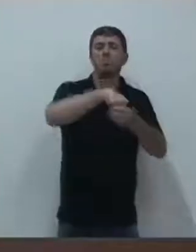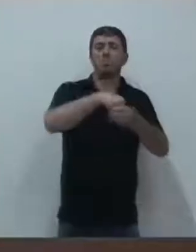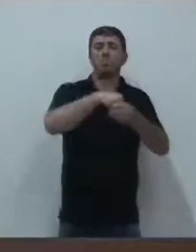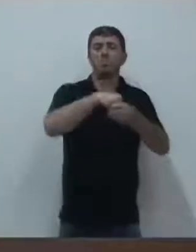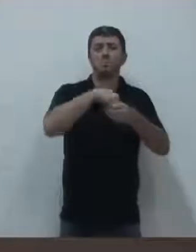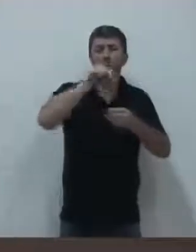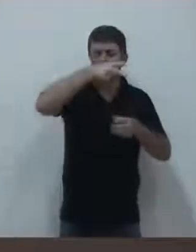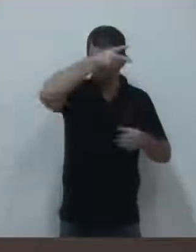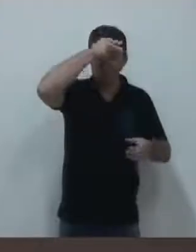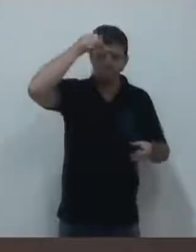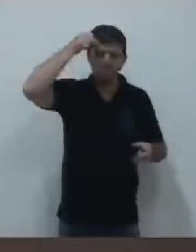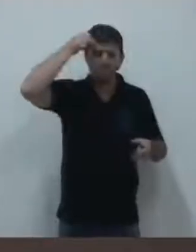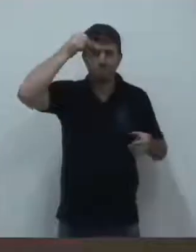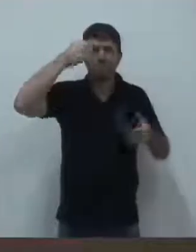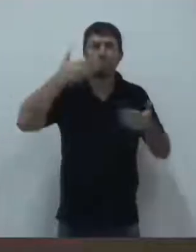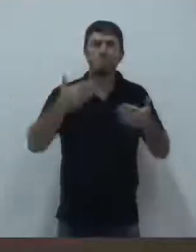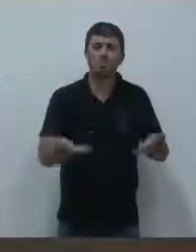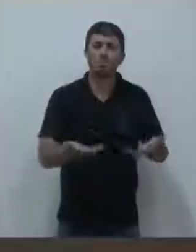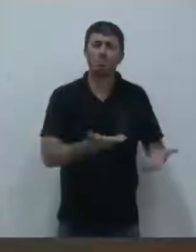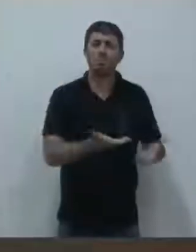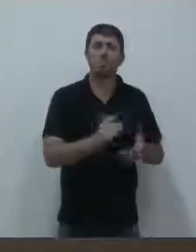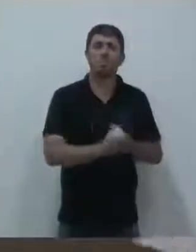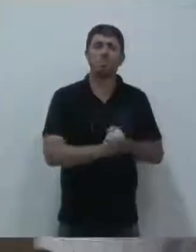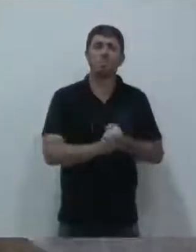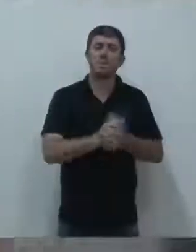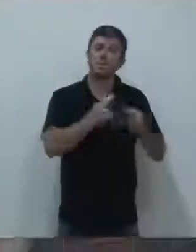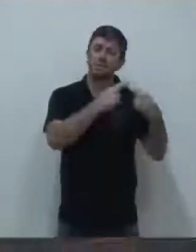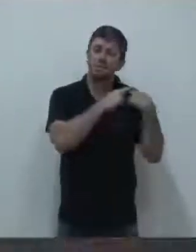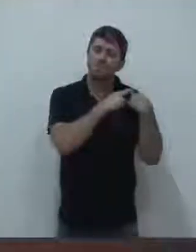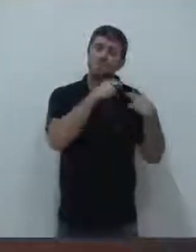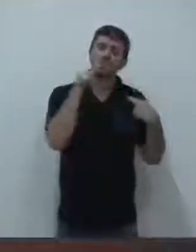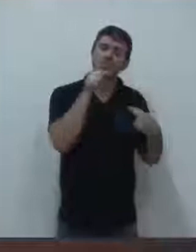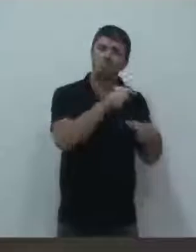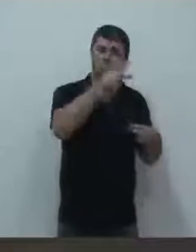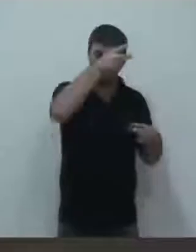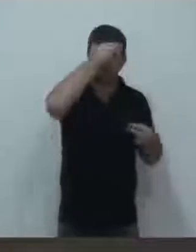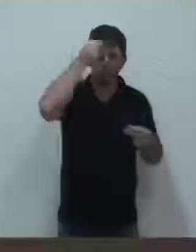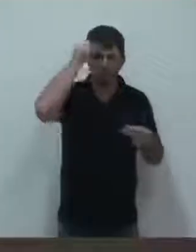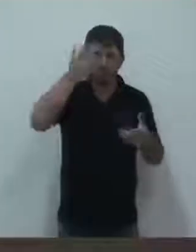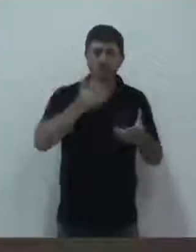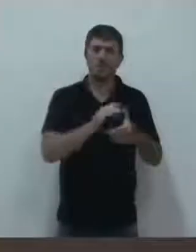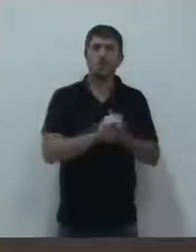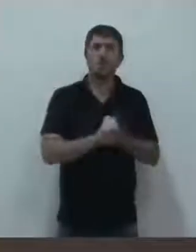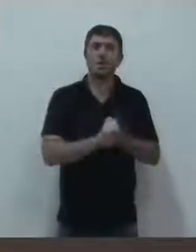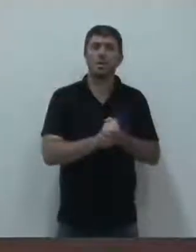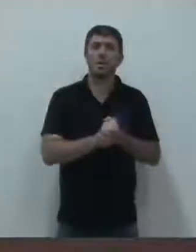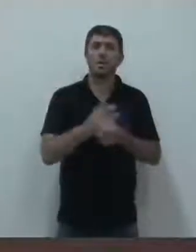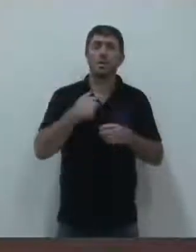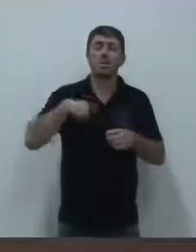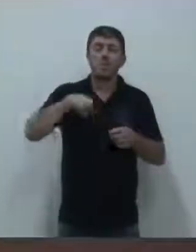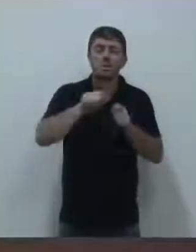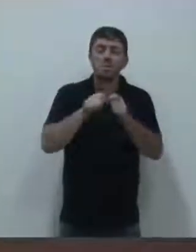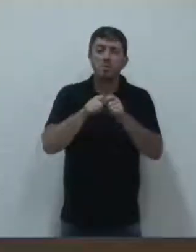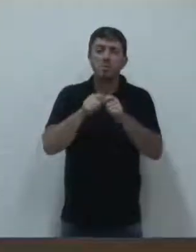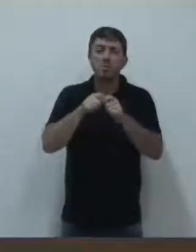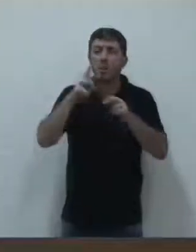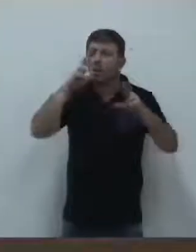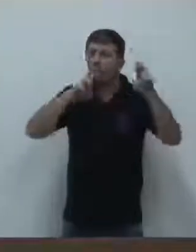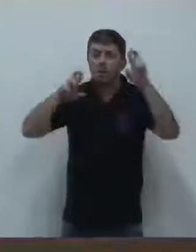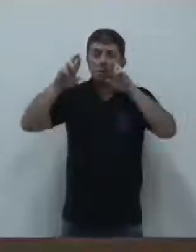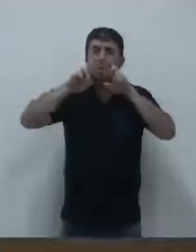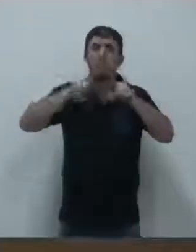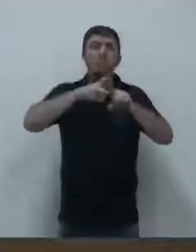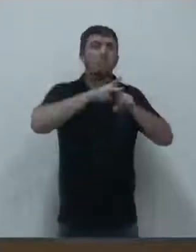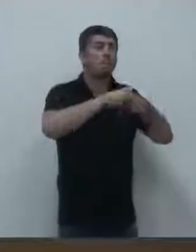que, obviamente, não é função institucional do controle interno. Quando a gente faz auditoria de manutenção, a primeira dica de manutenção é